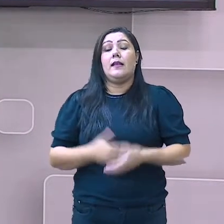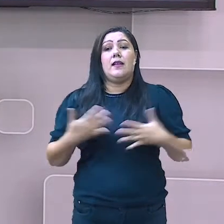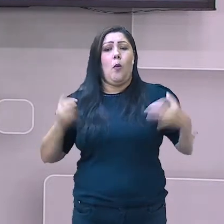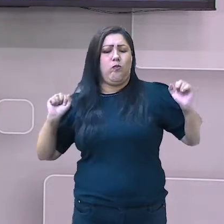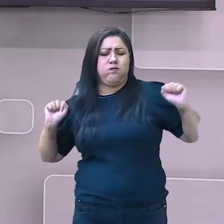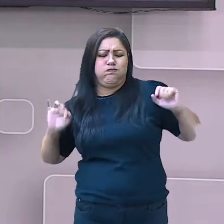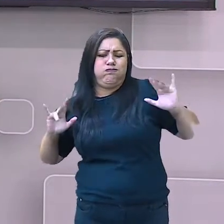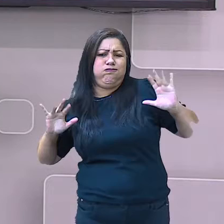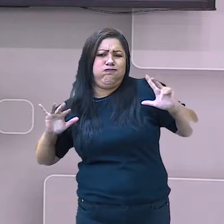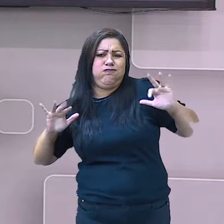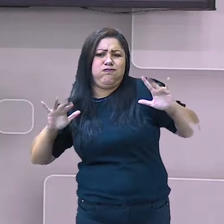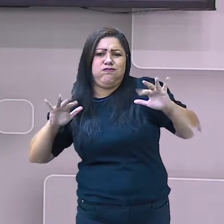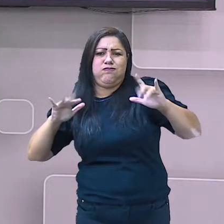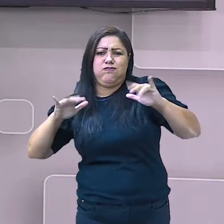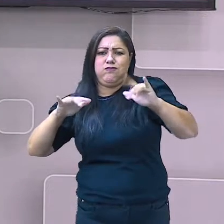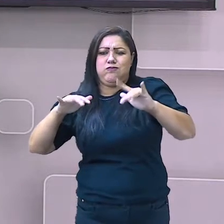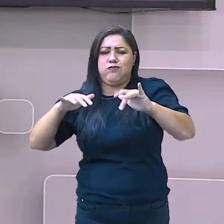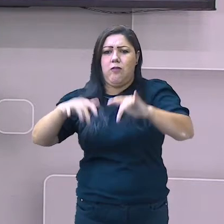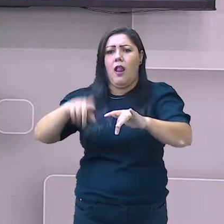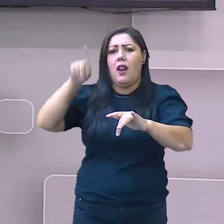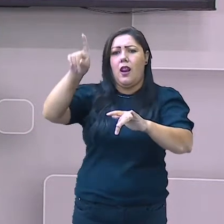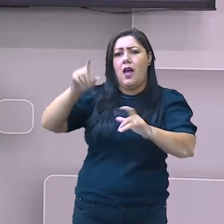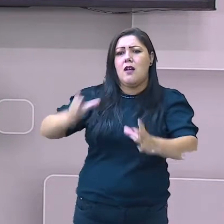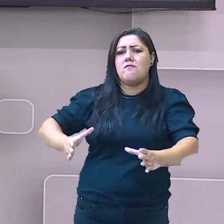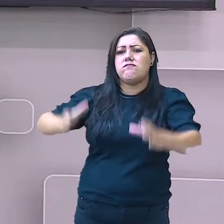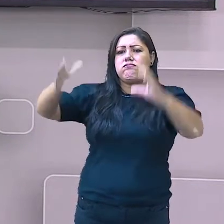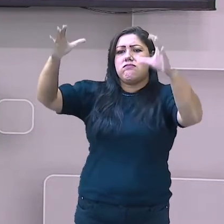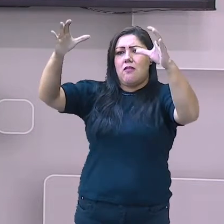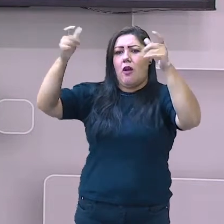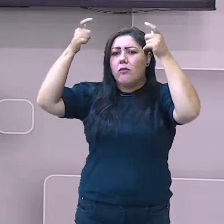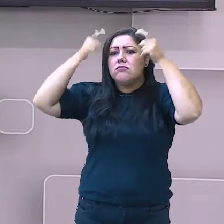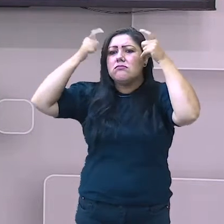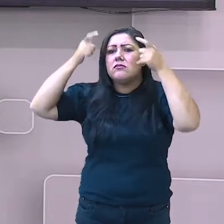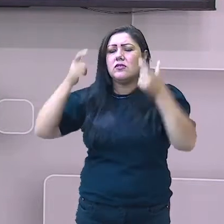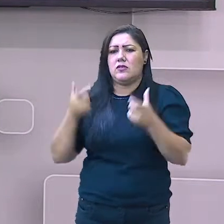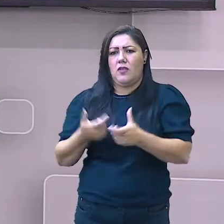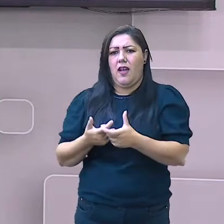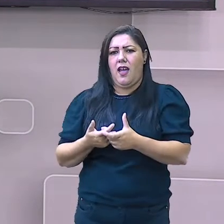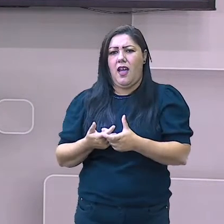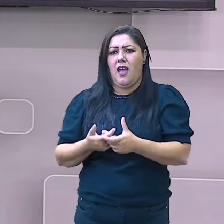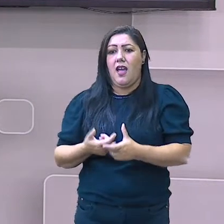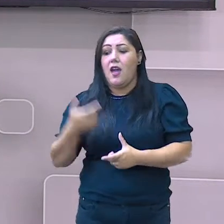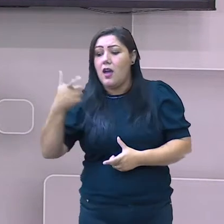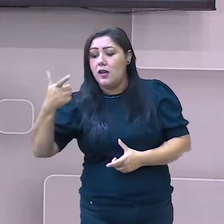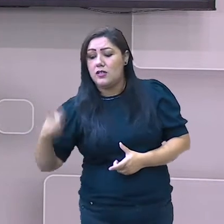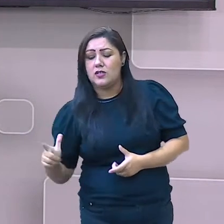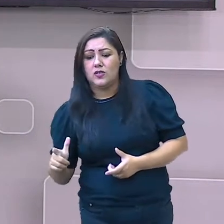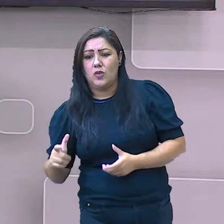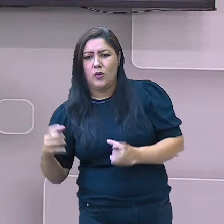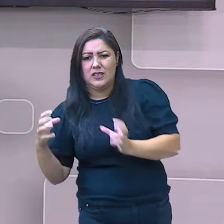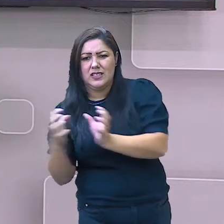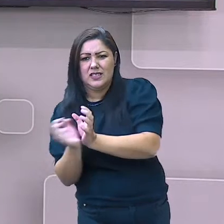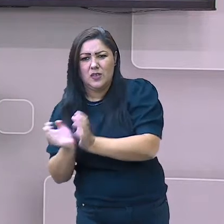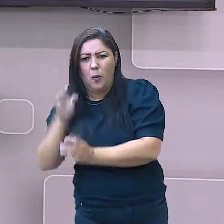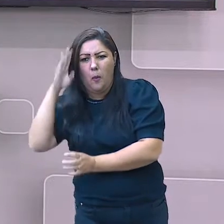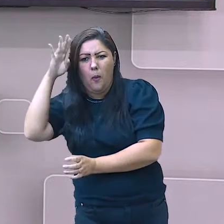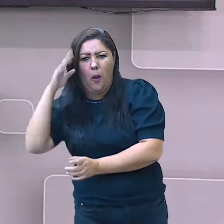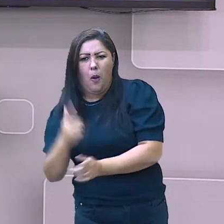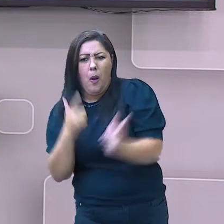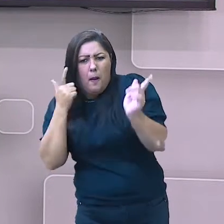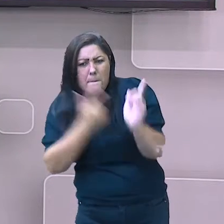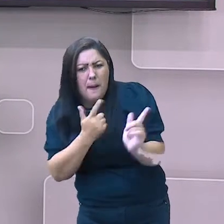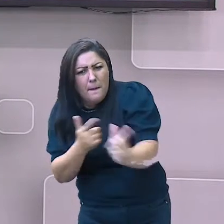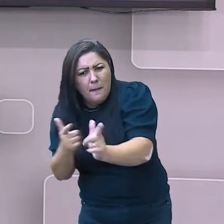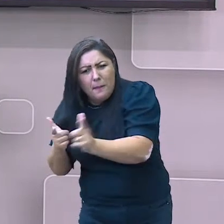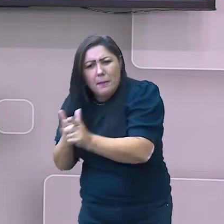ao Palácio de Inverno, em São Petersburgo, foi recebida a tiros pelas tropas do czar.